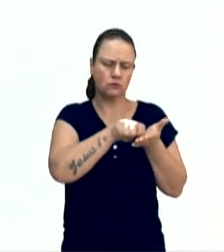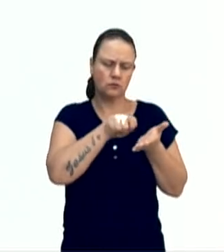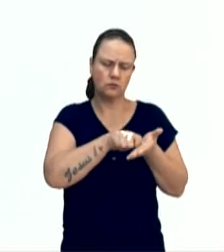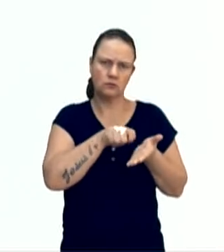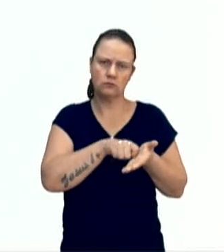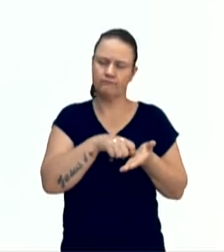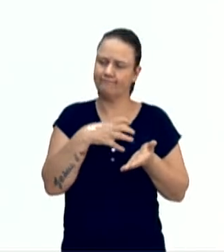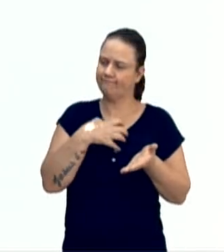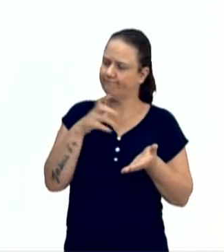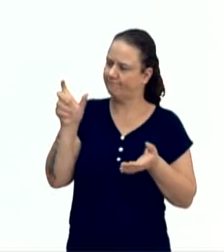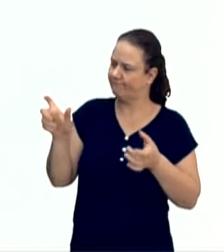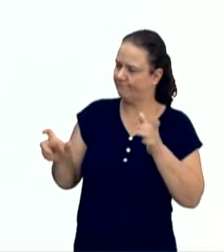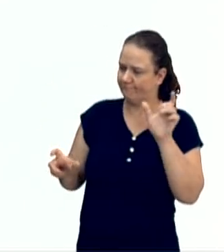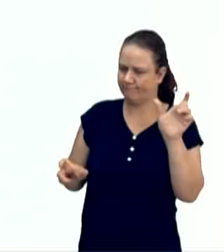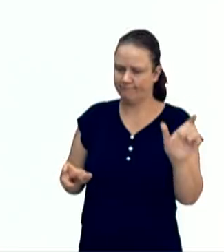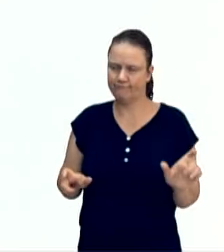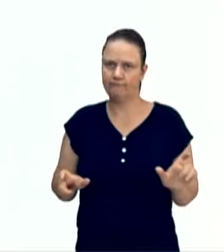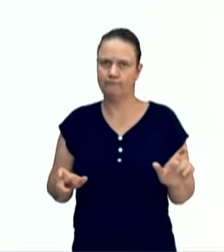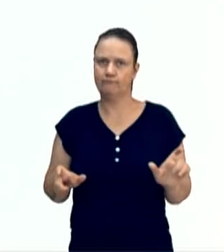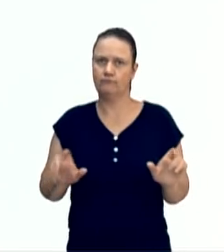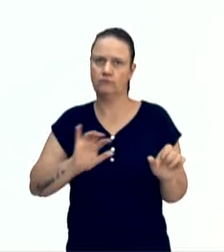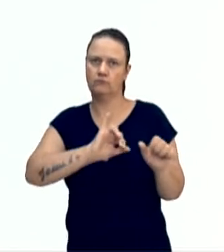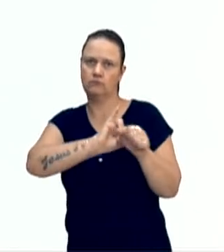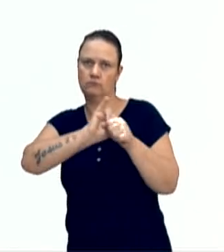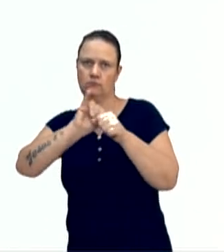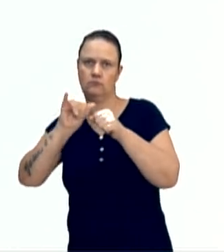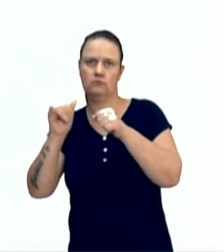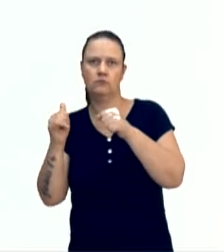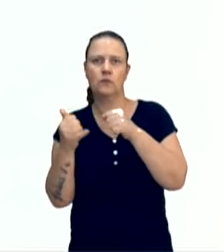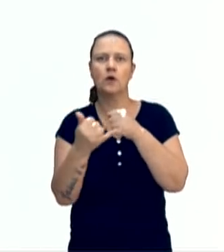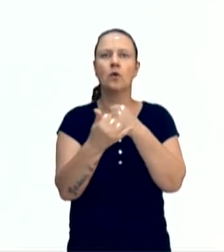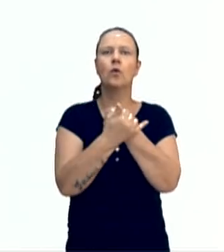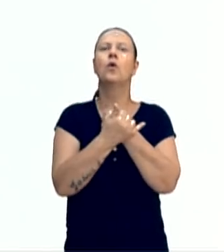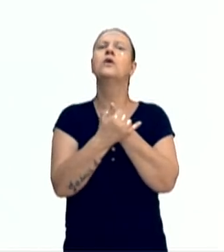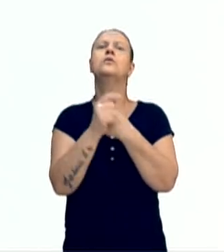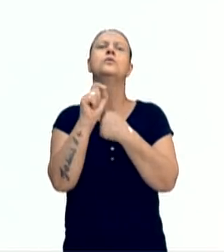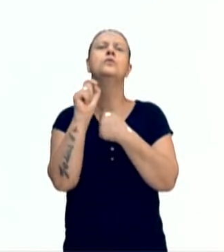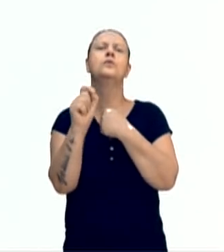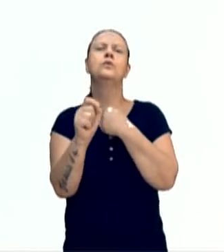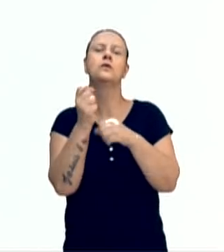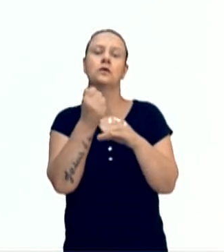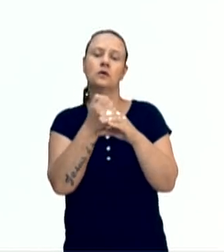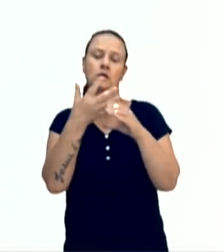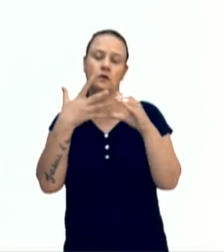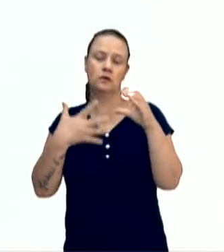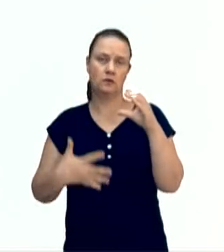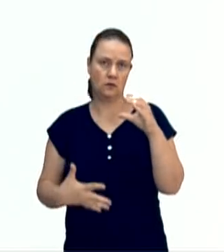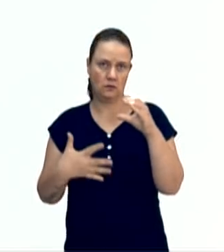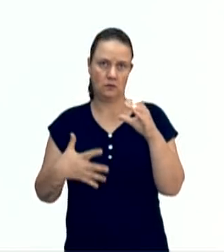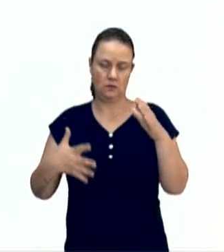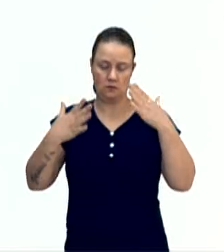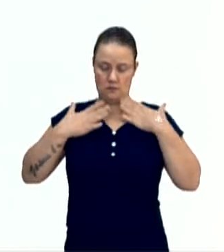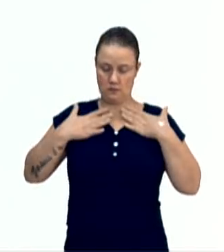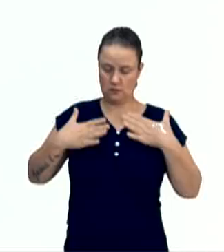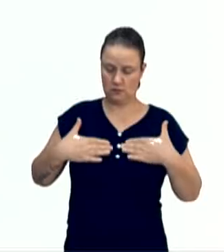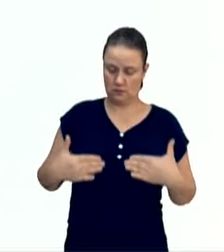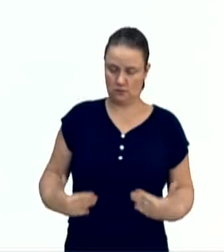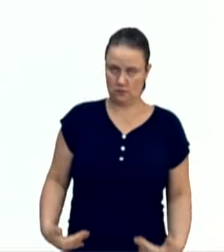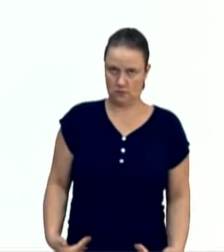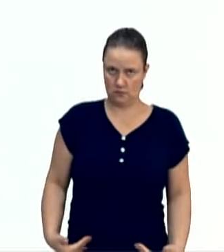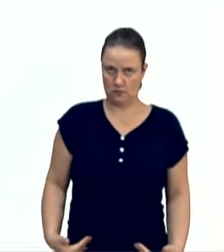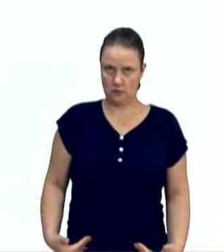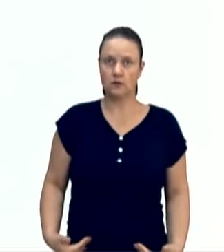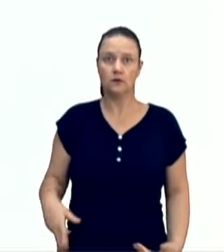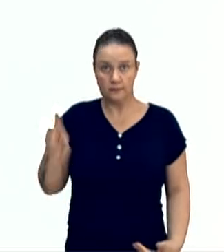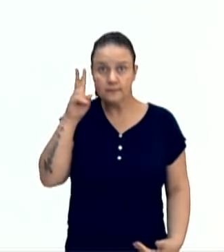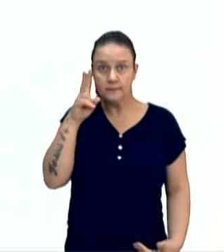as pessoas. E ela vai usar, então, palavras para falar das características físicas,